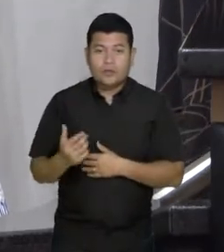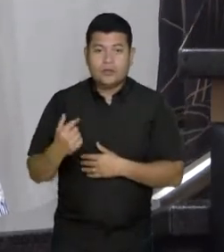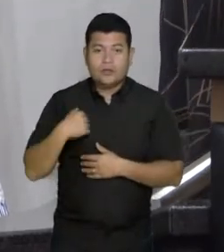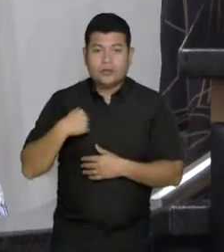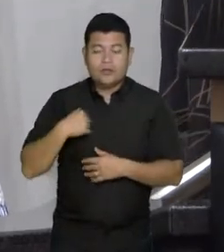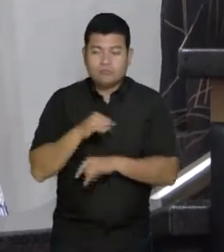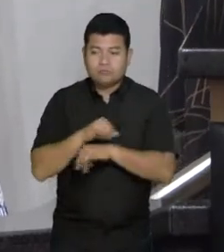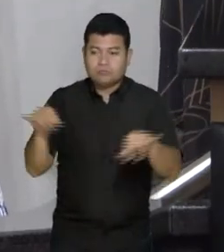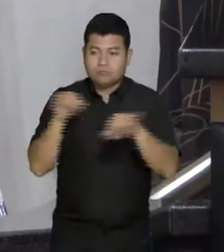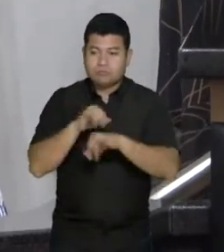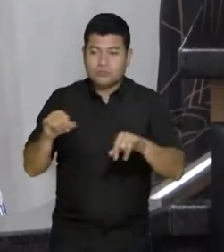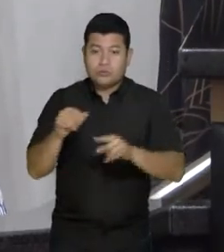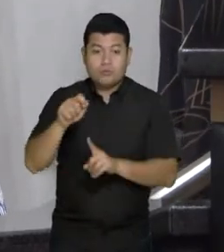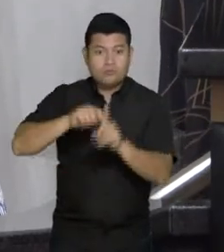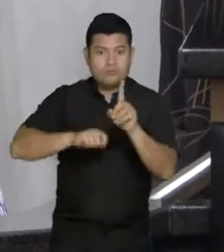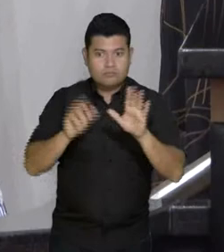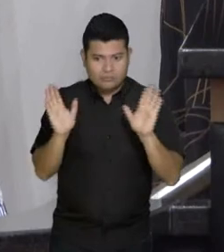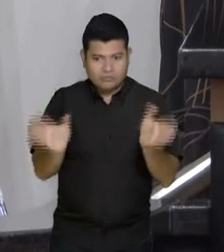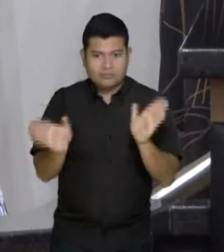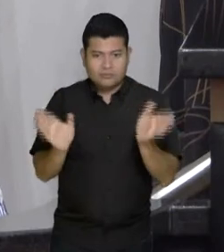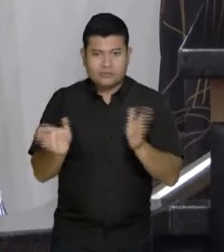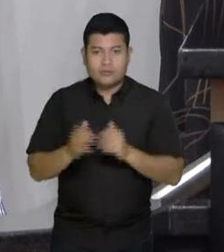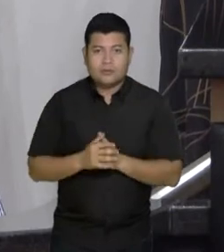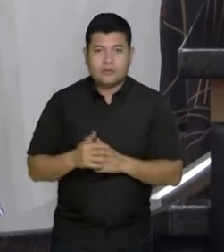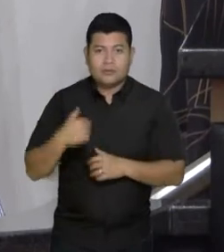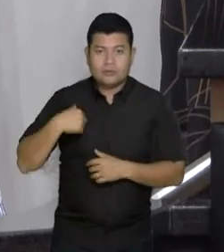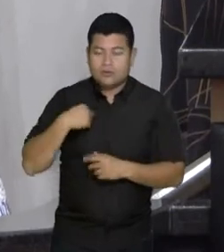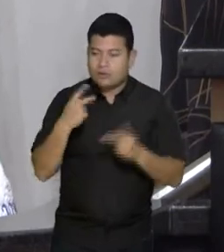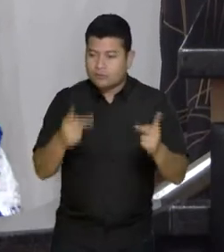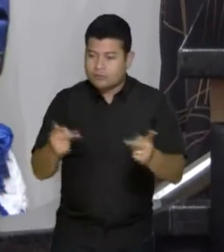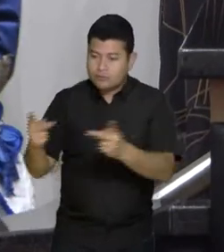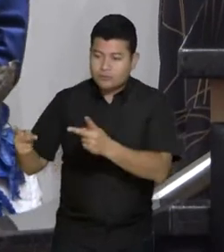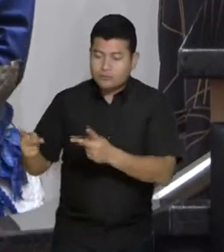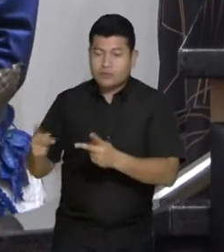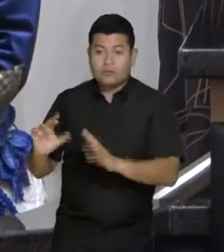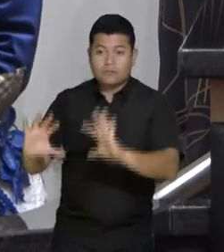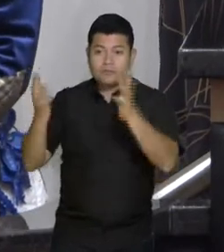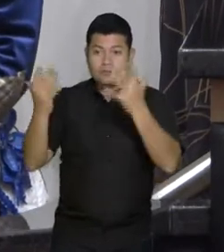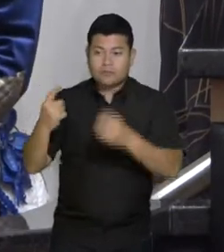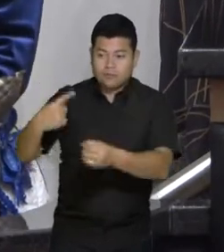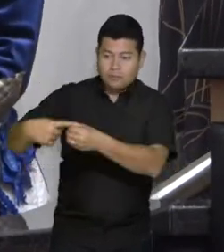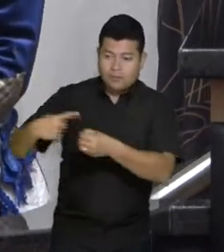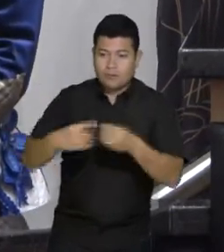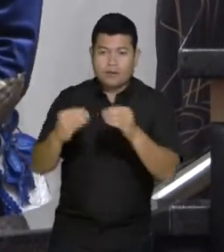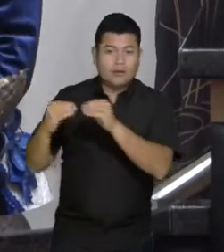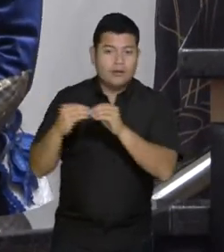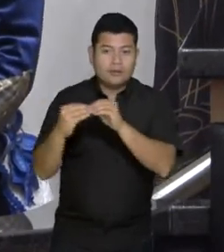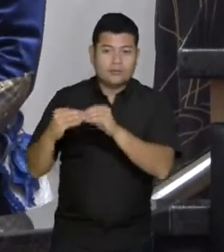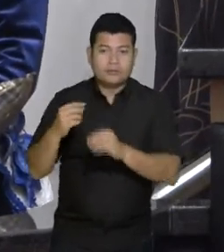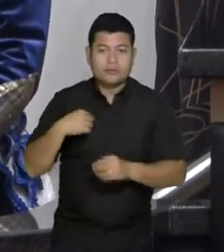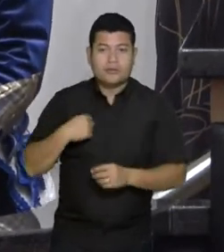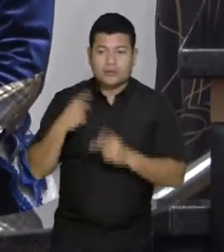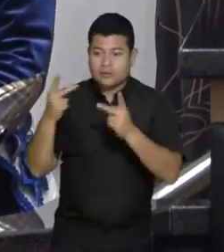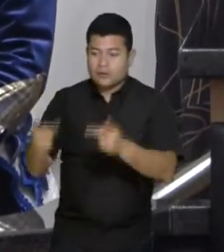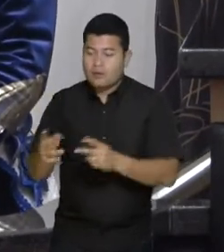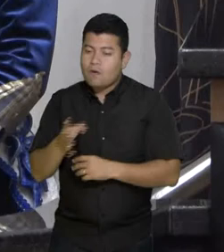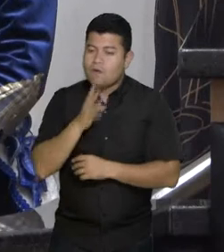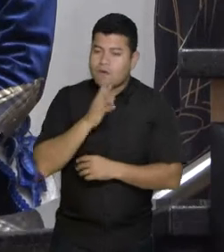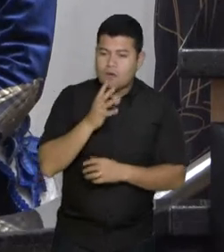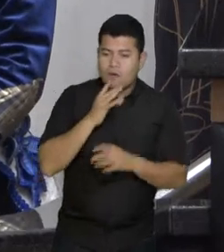mês, estamos prestigiando as festas dos municípios vizinhos e em cada lugar que a gente vai nós conhecemos novas